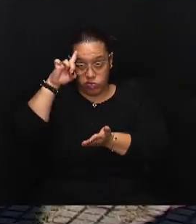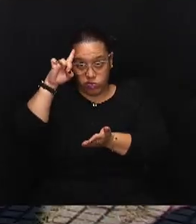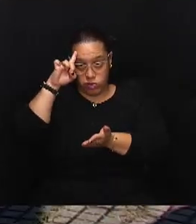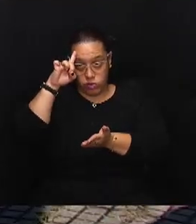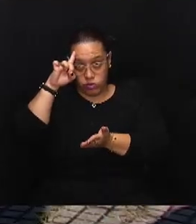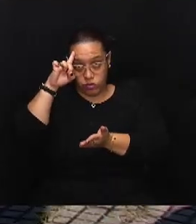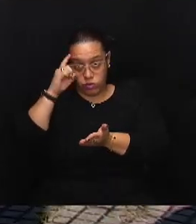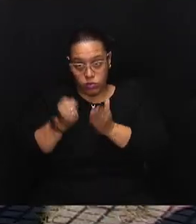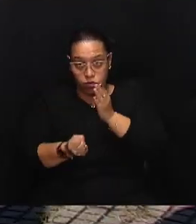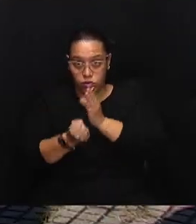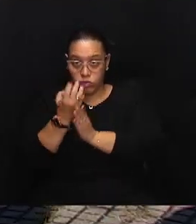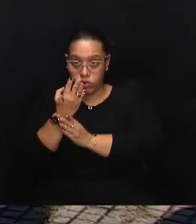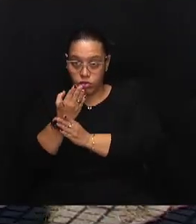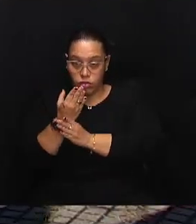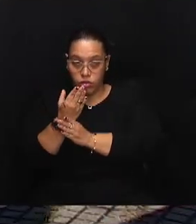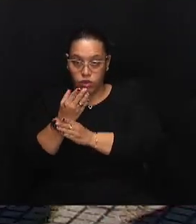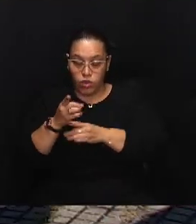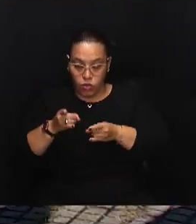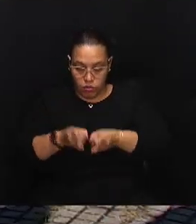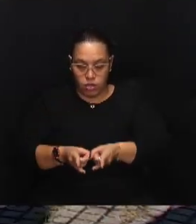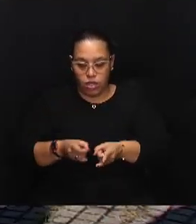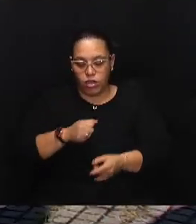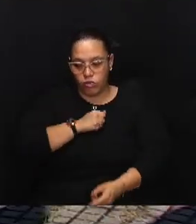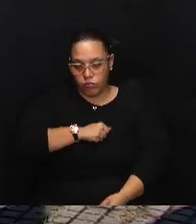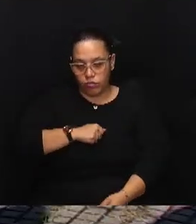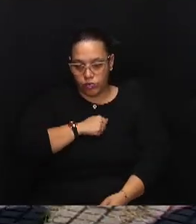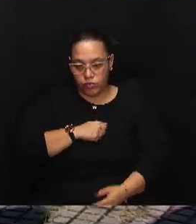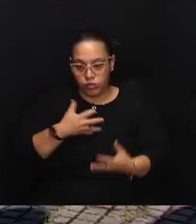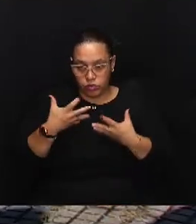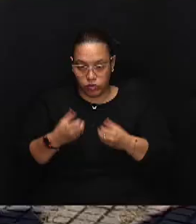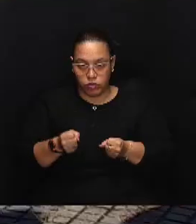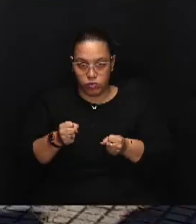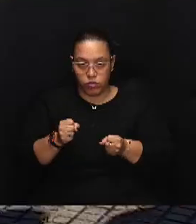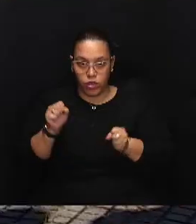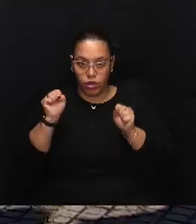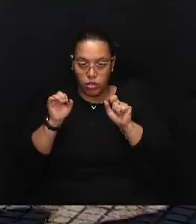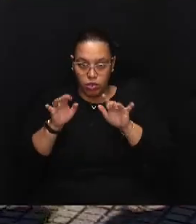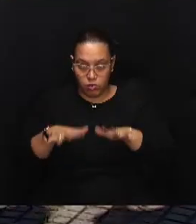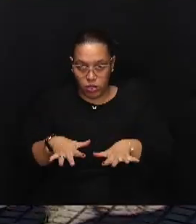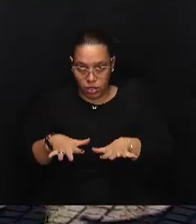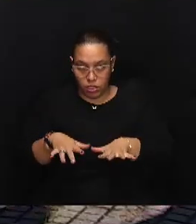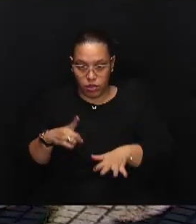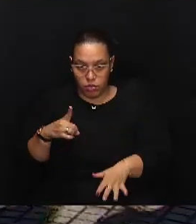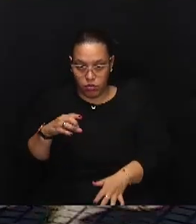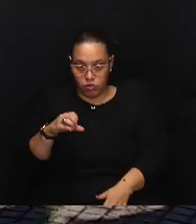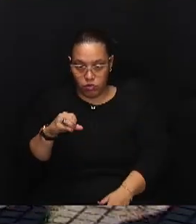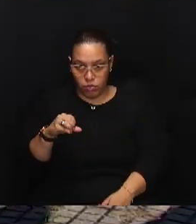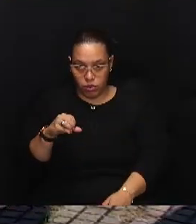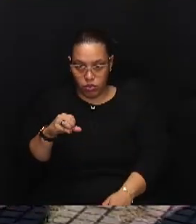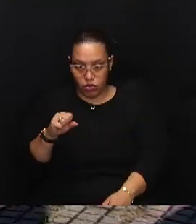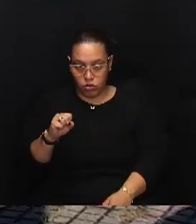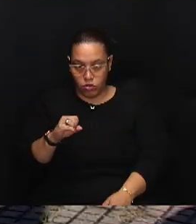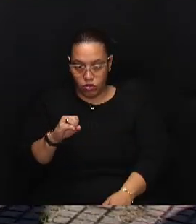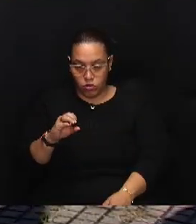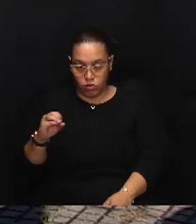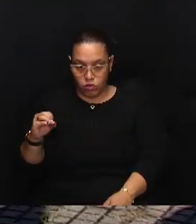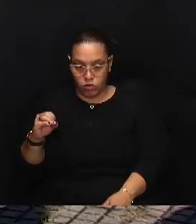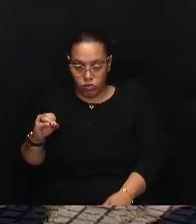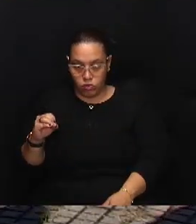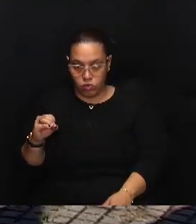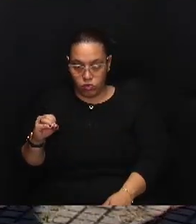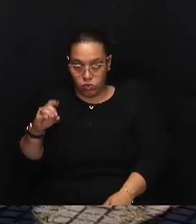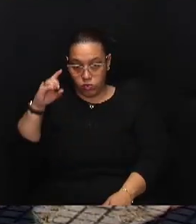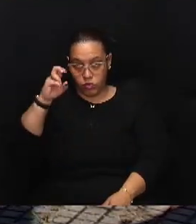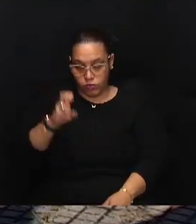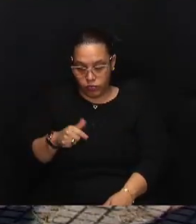da fundação do Cemitério da Saudade. Ele recebeu a bênção em 1880, começa oficialmente a funcionar no